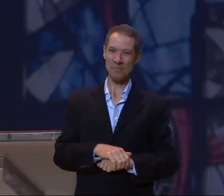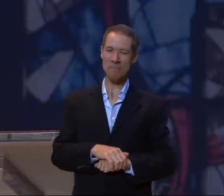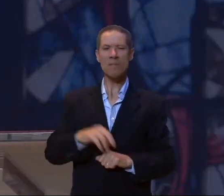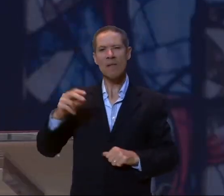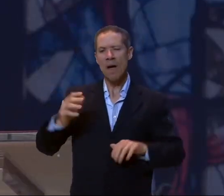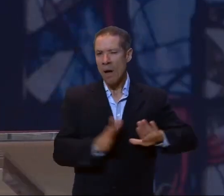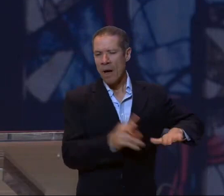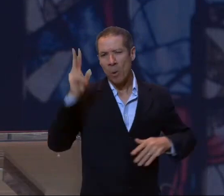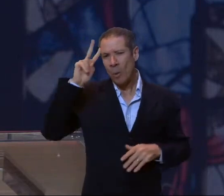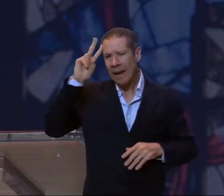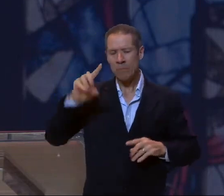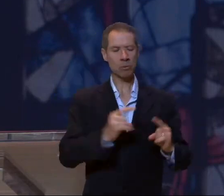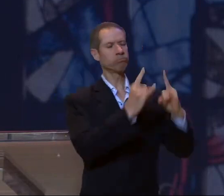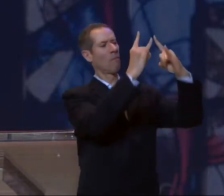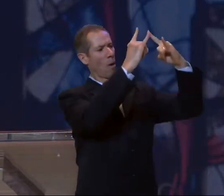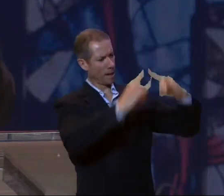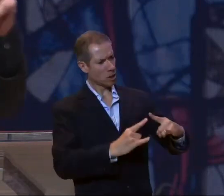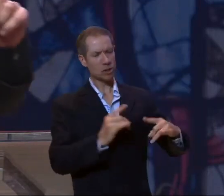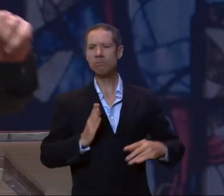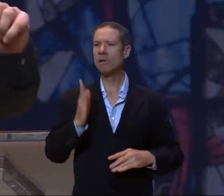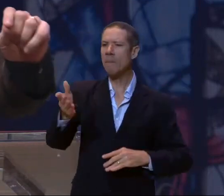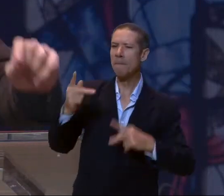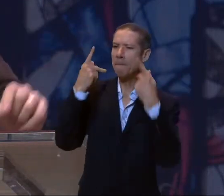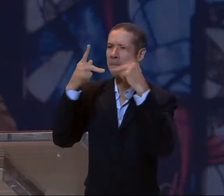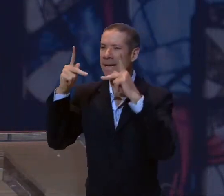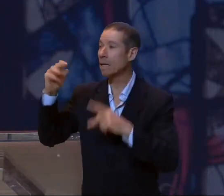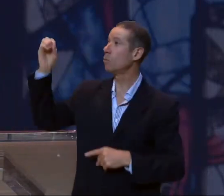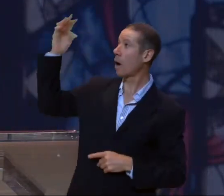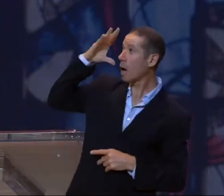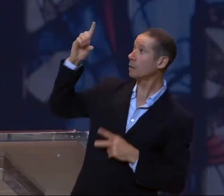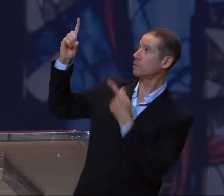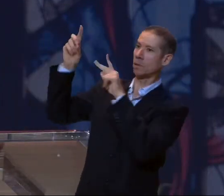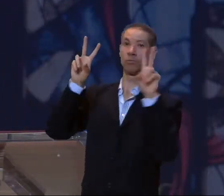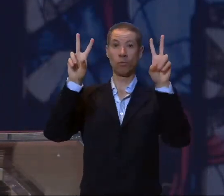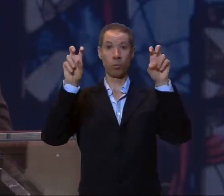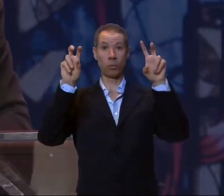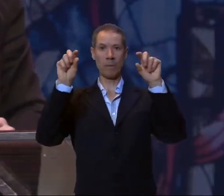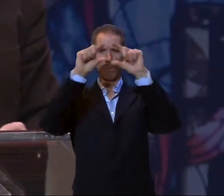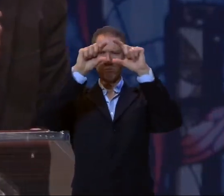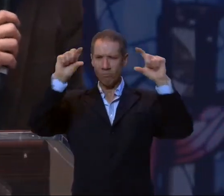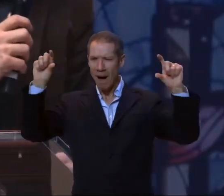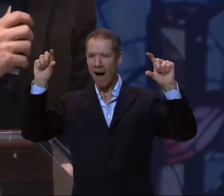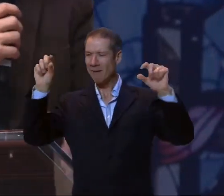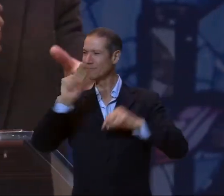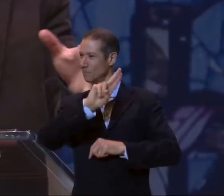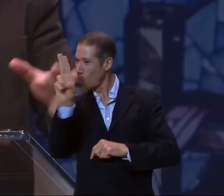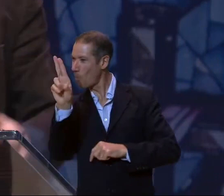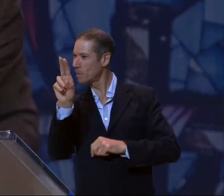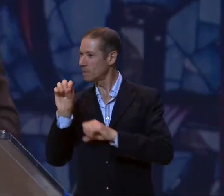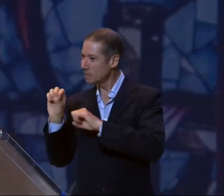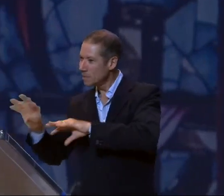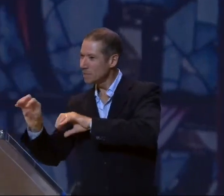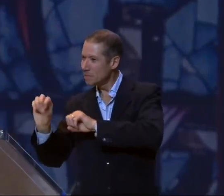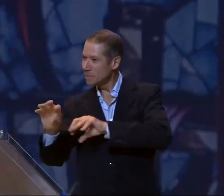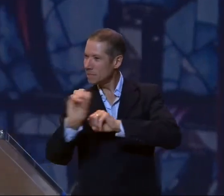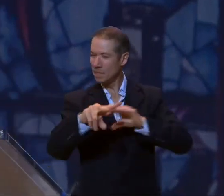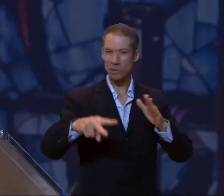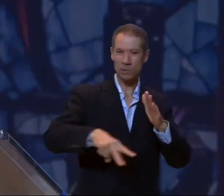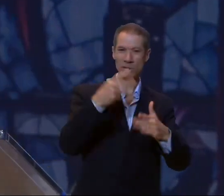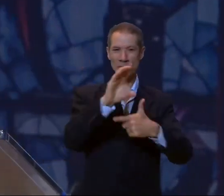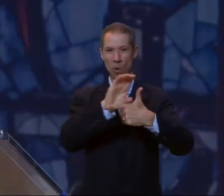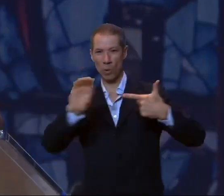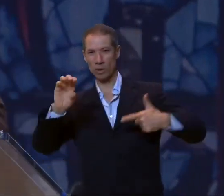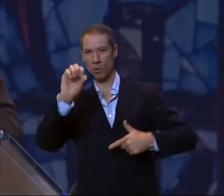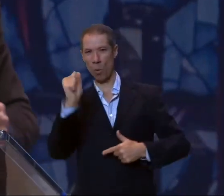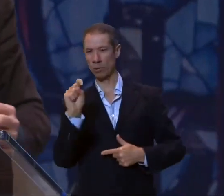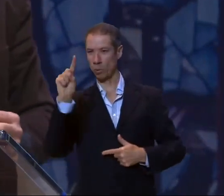Eu lembro de um retiro que eu estava pregando sobre a graça de Deus. E eu estava ensinando sobre 2 Coríntios